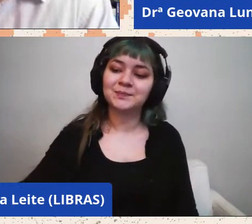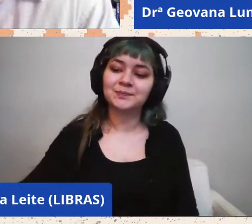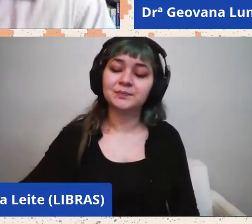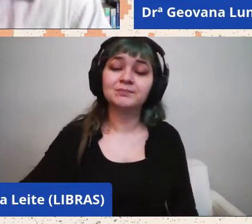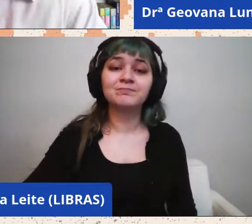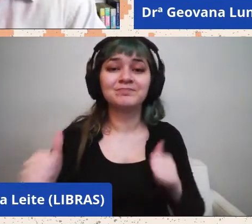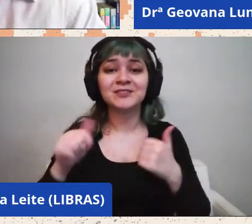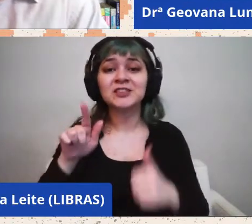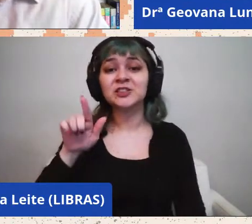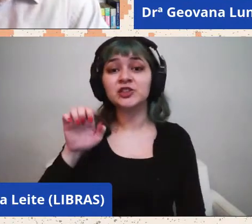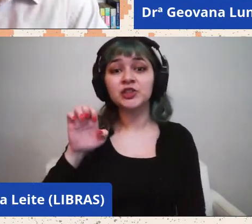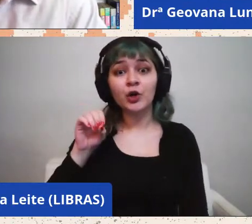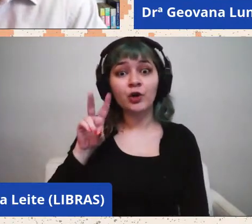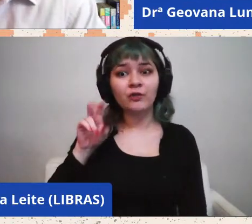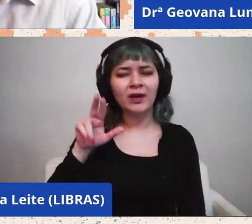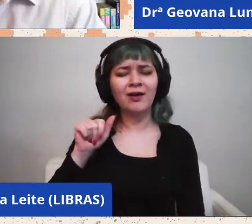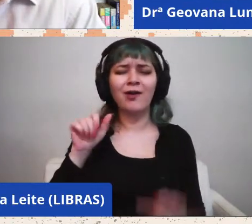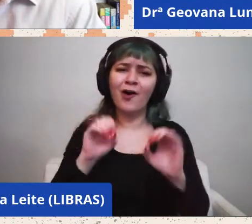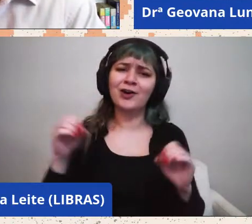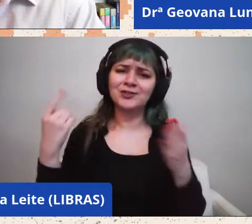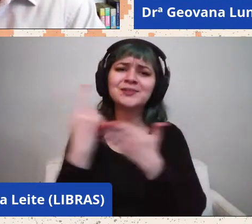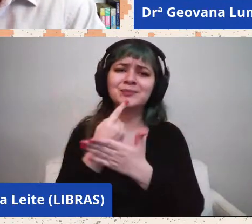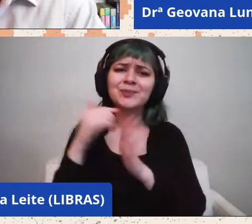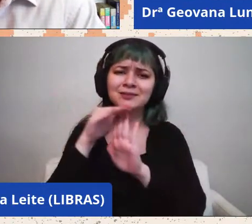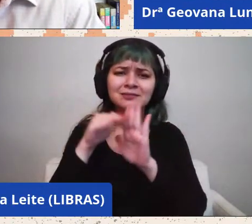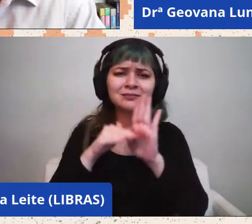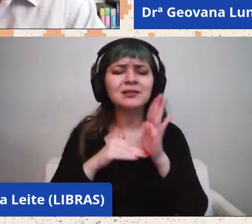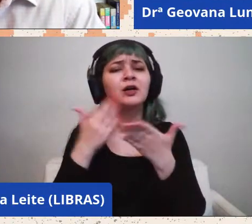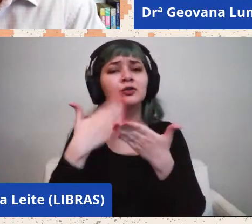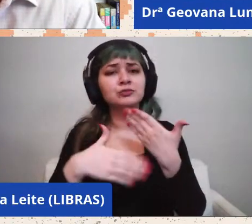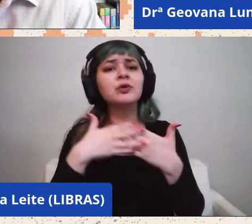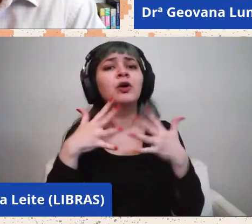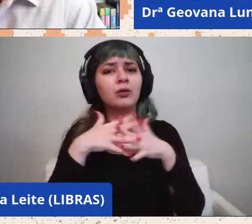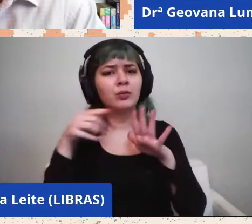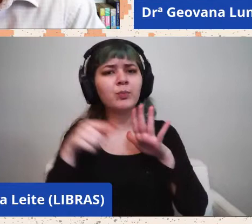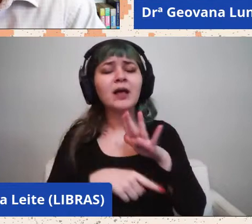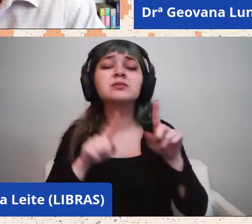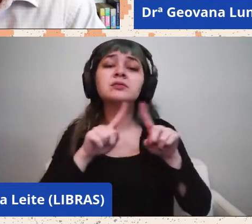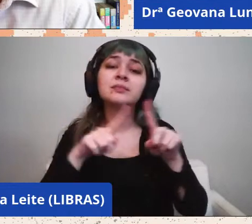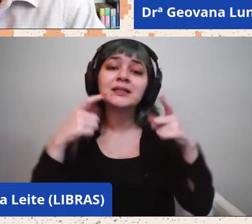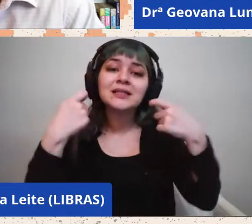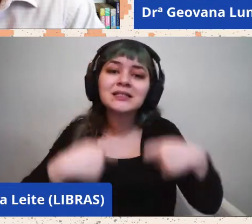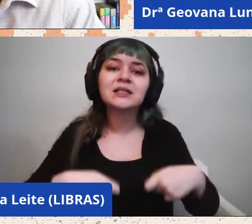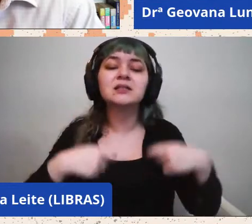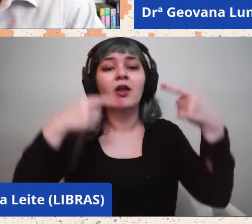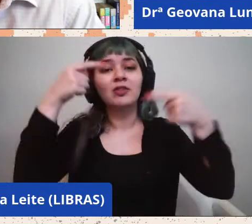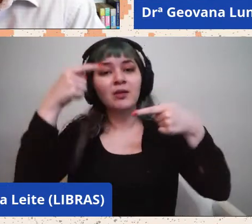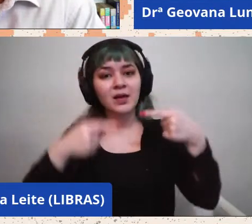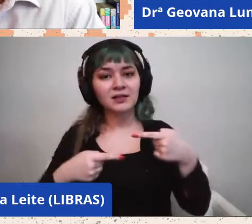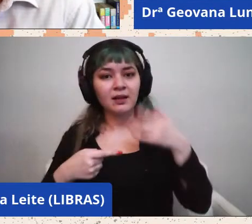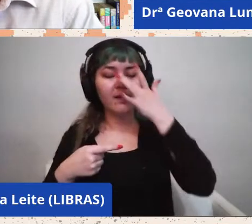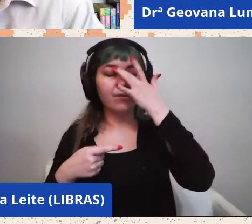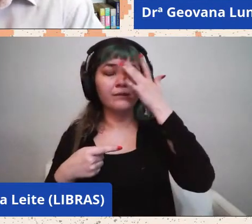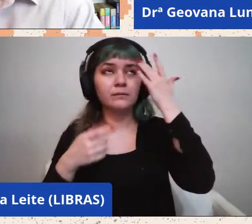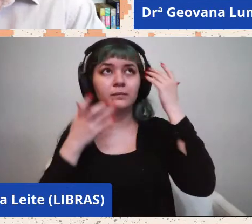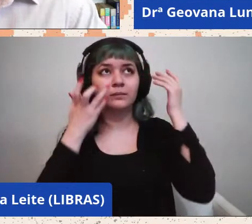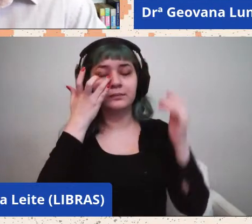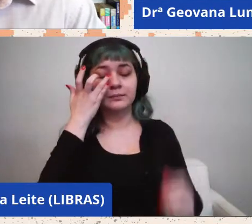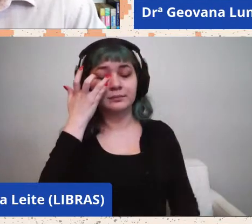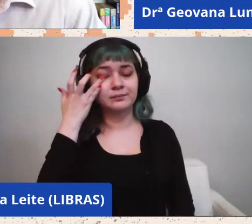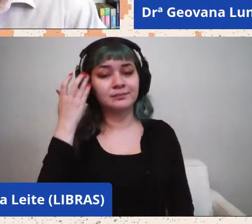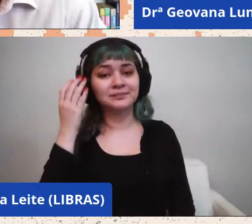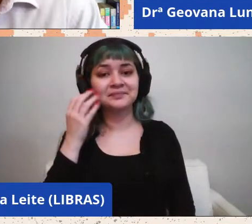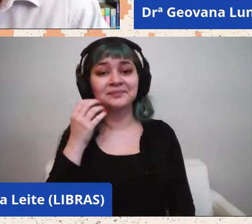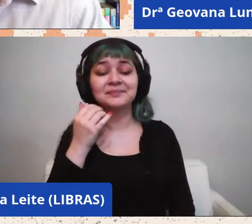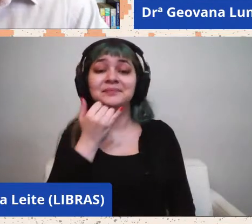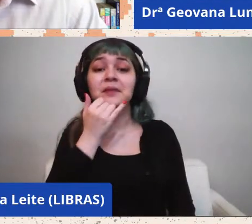Geovana, são ótimas questões, questões bem complexas, mas são necessárias serem debatidas. Podia começar com essa questão da